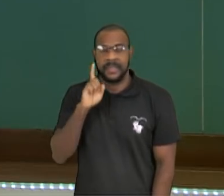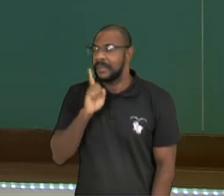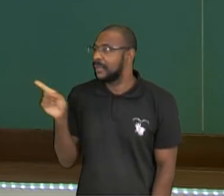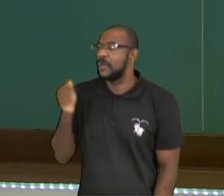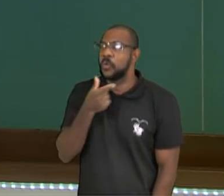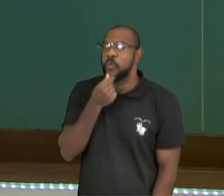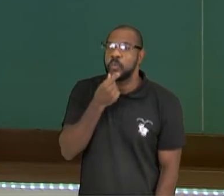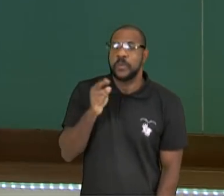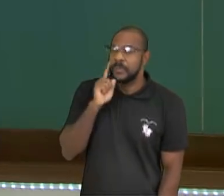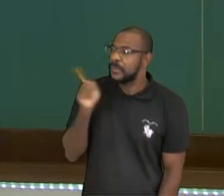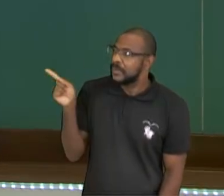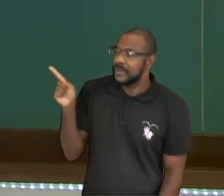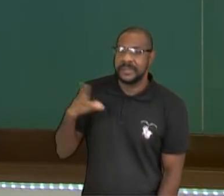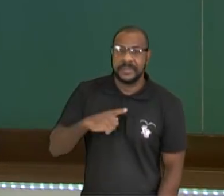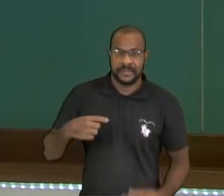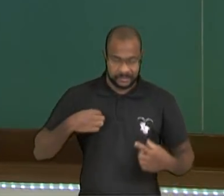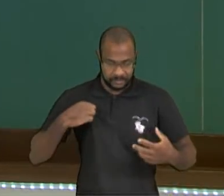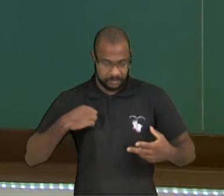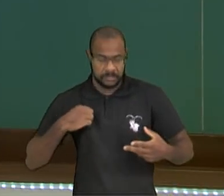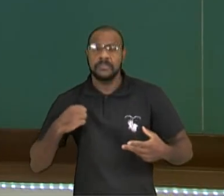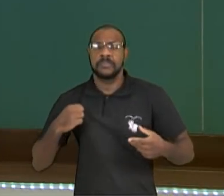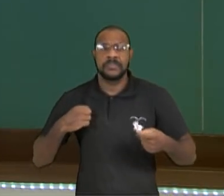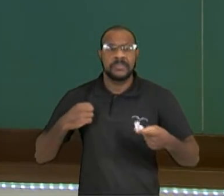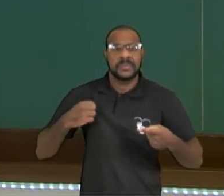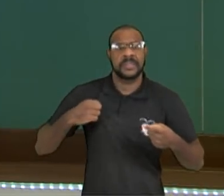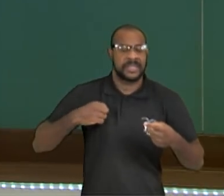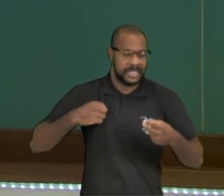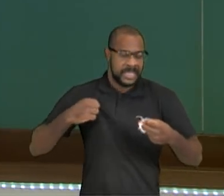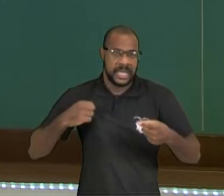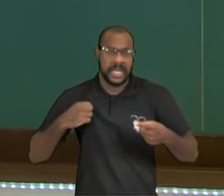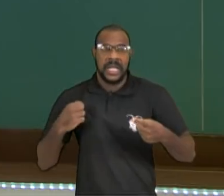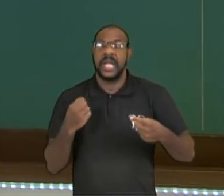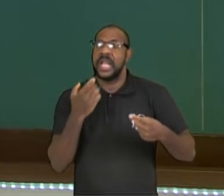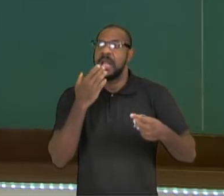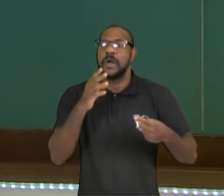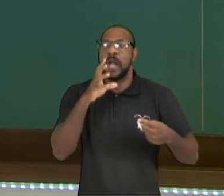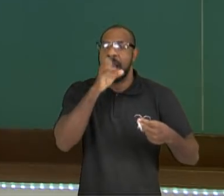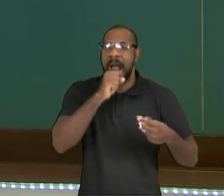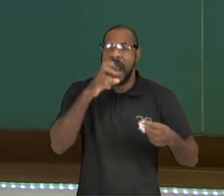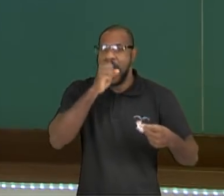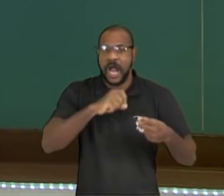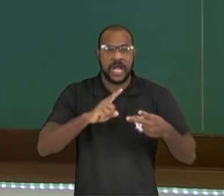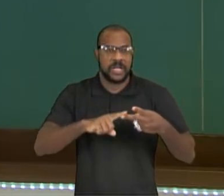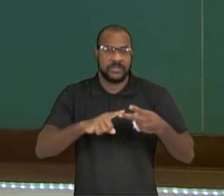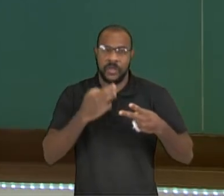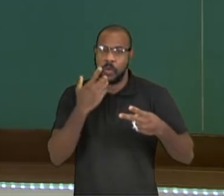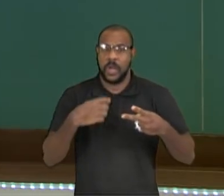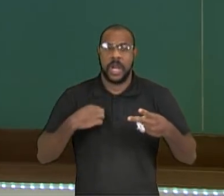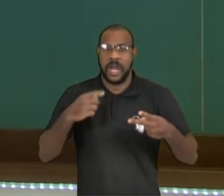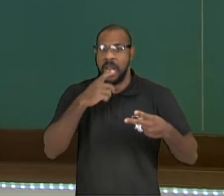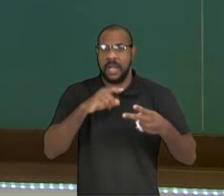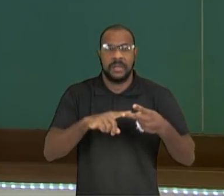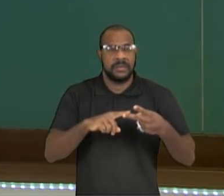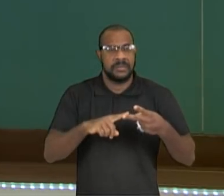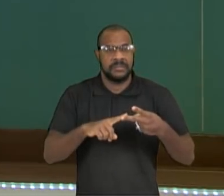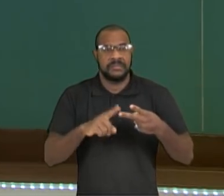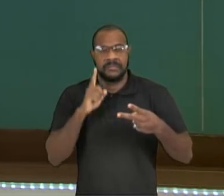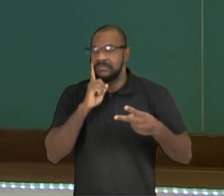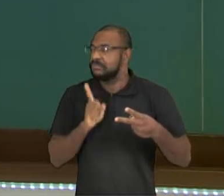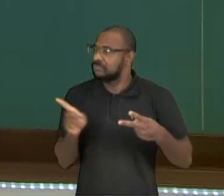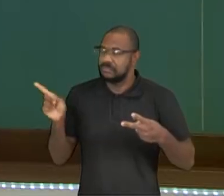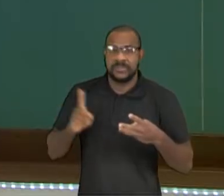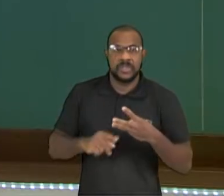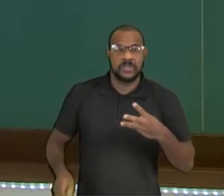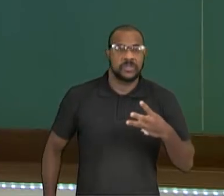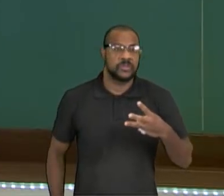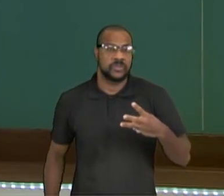Esse menino que está vestindo uma camiseta laranja, então ele veste uma orange